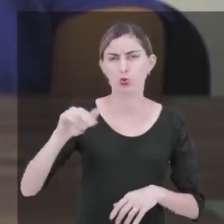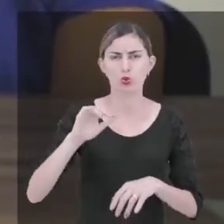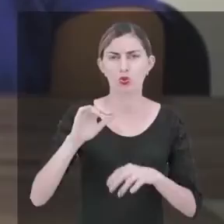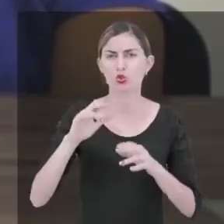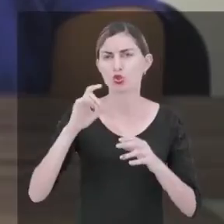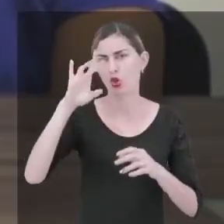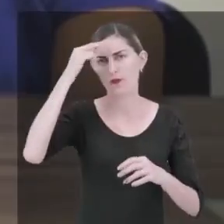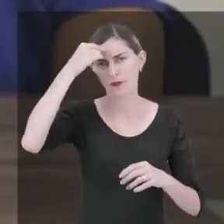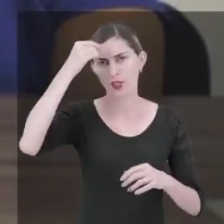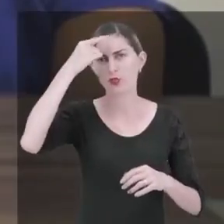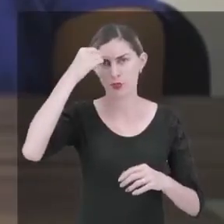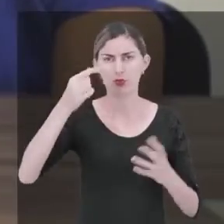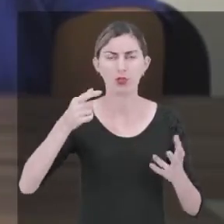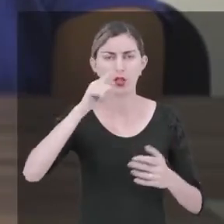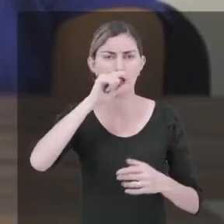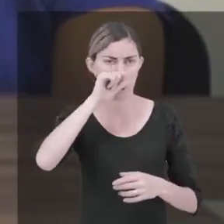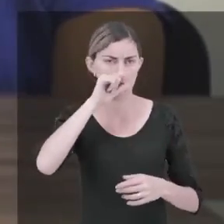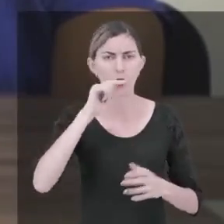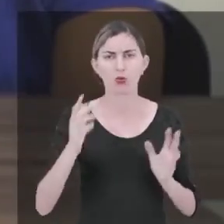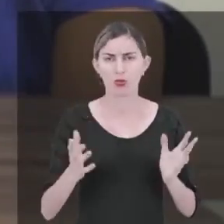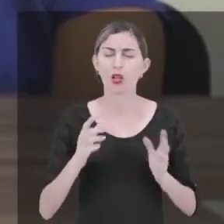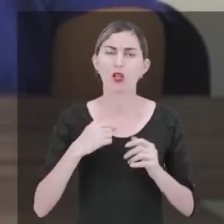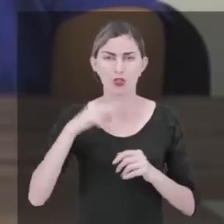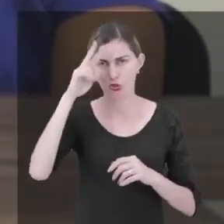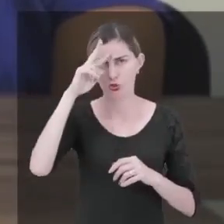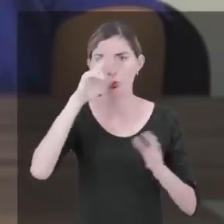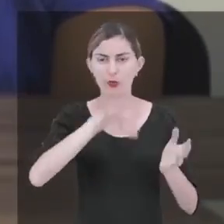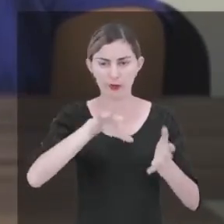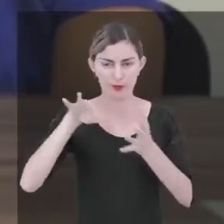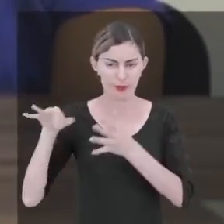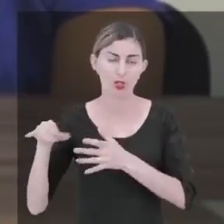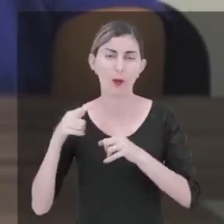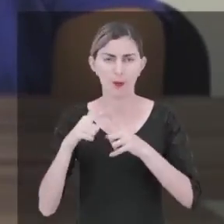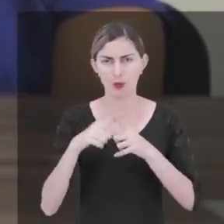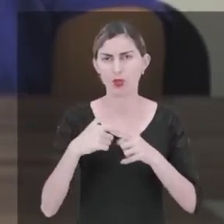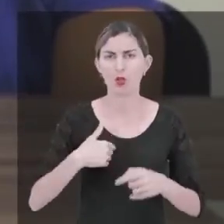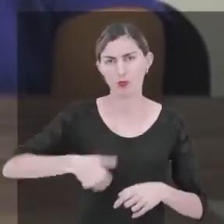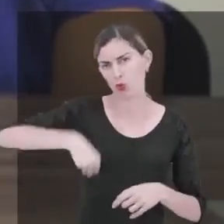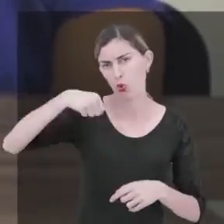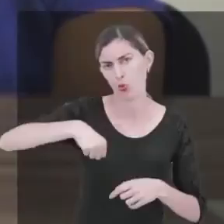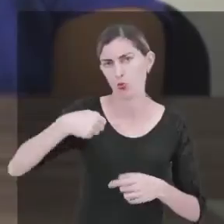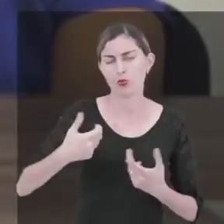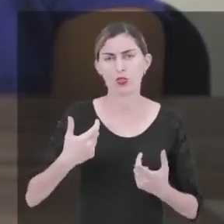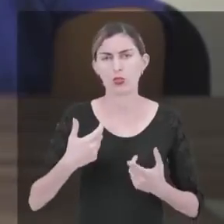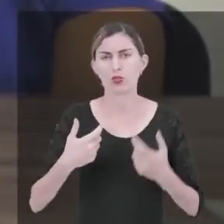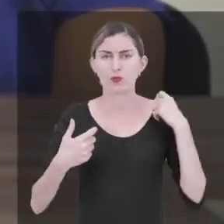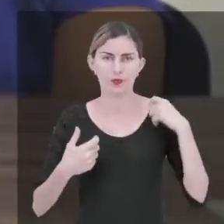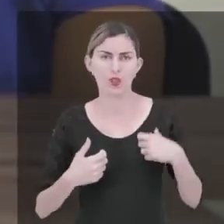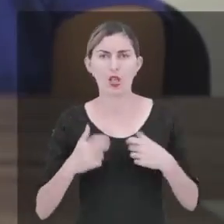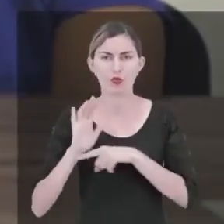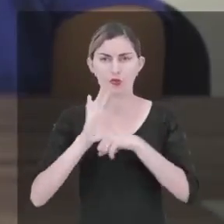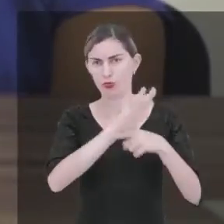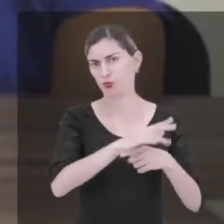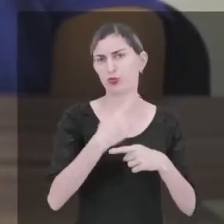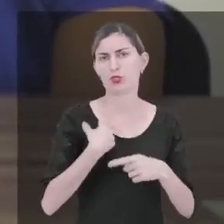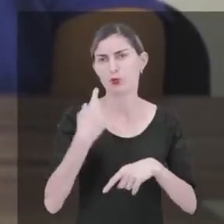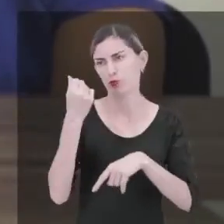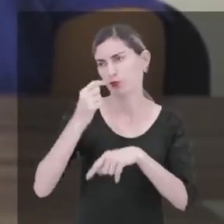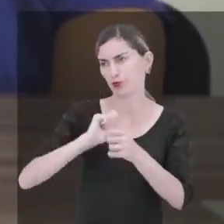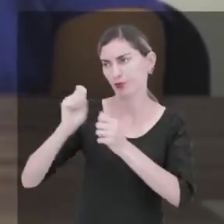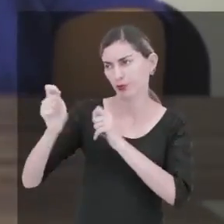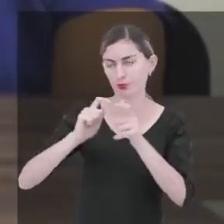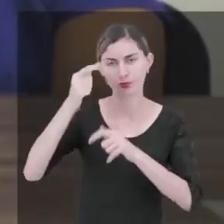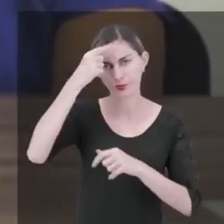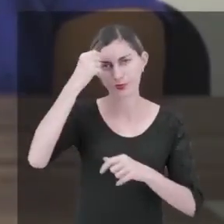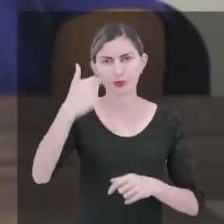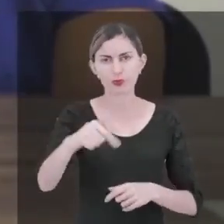estudo, exceto pela universidade, que foi a Universidade Católica, que aí é uma história à parte, porque eu tive bolsa e tive muitas ajudas, porque eu não tinha condições